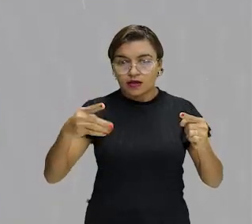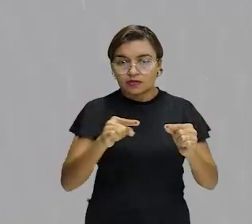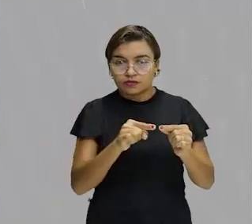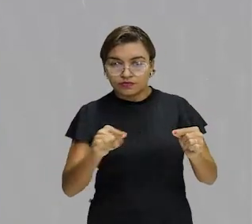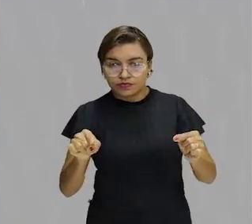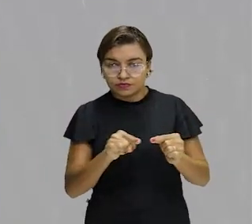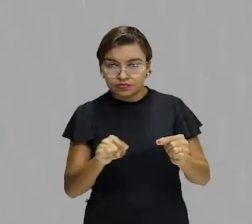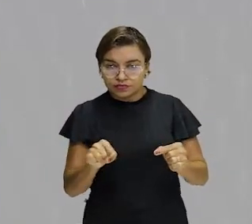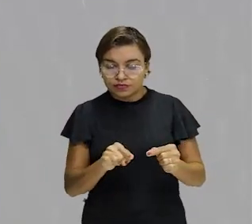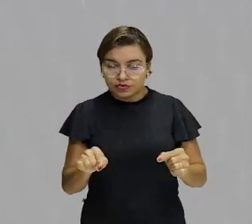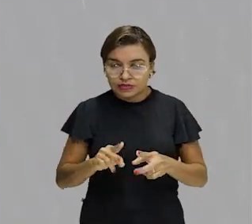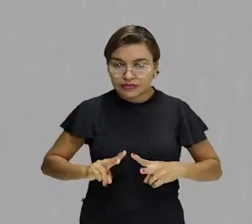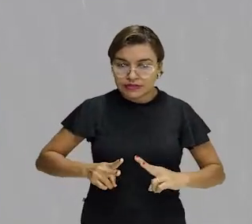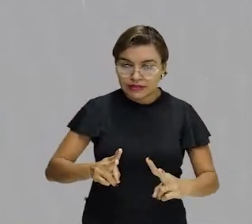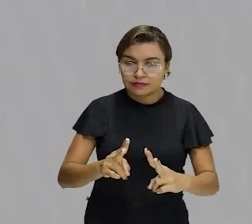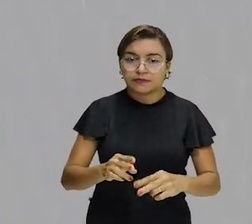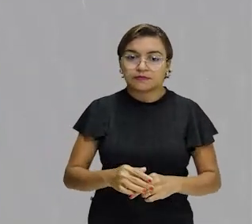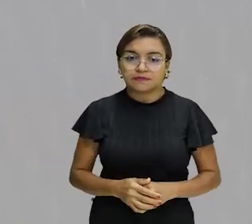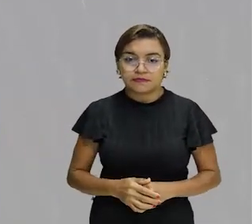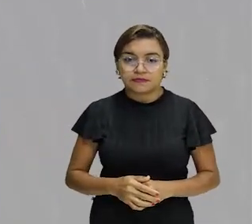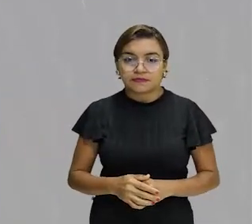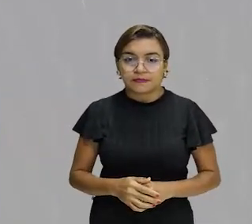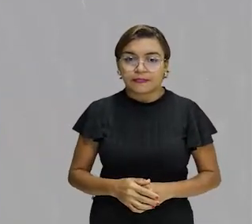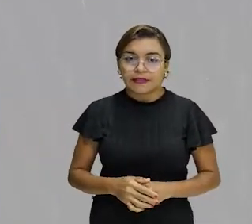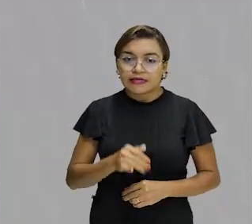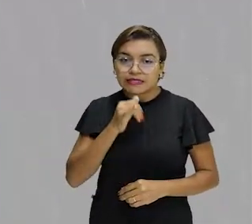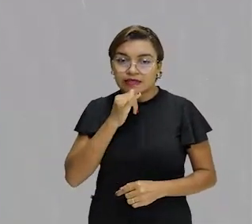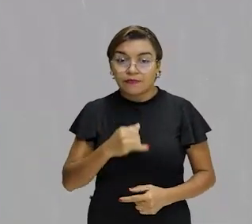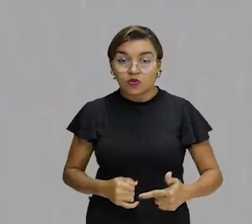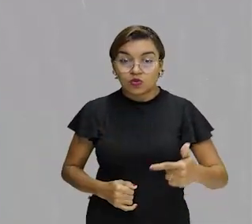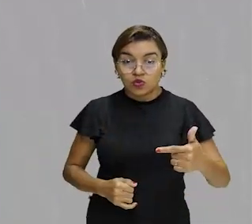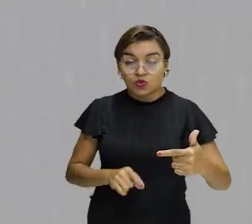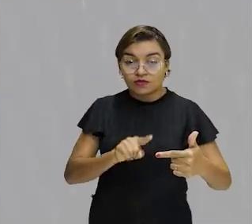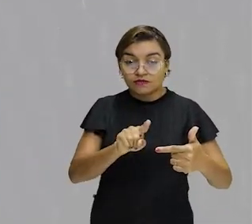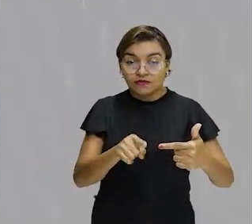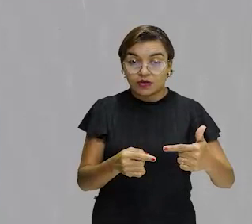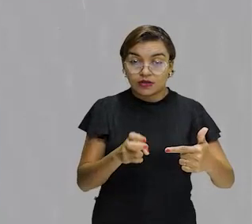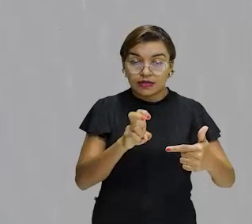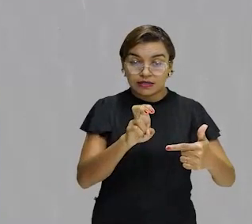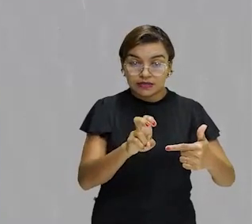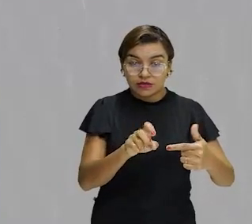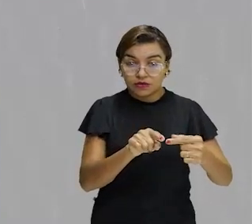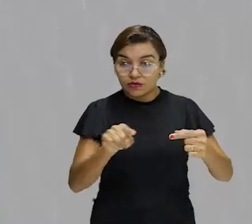com base no quadrado, tá? De lado L, certo?